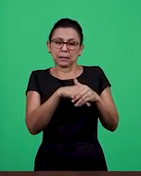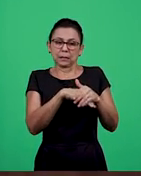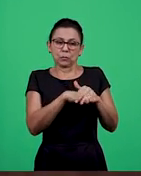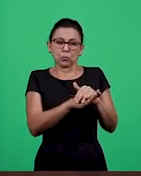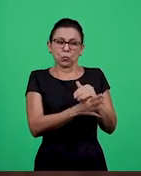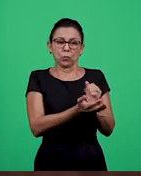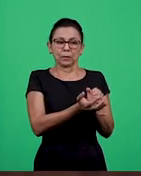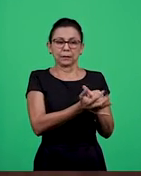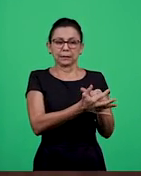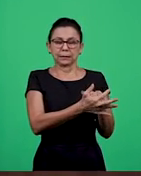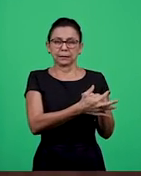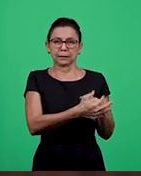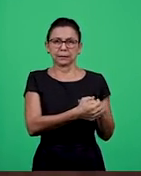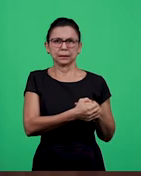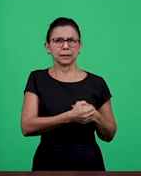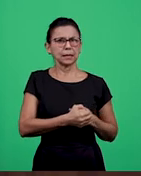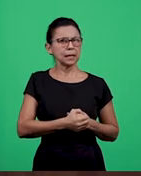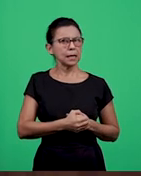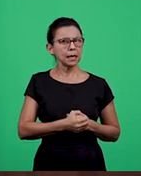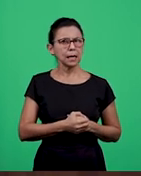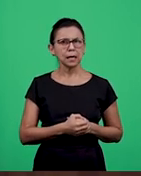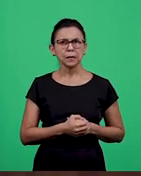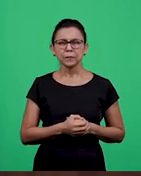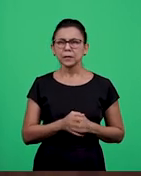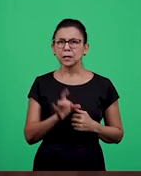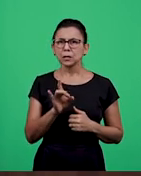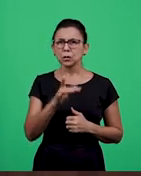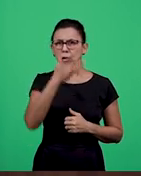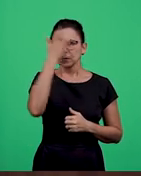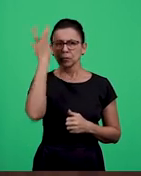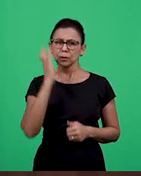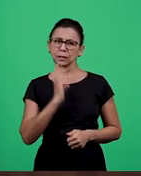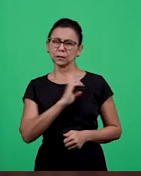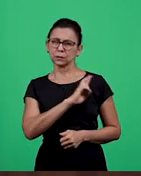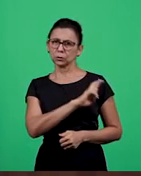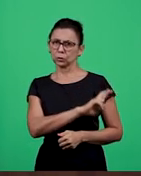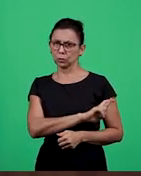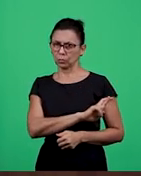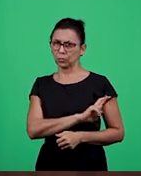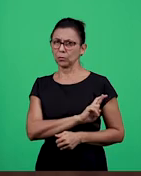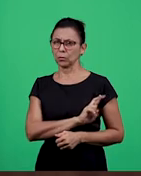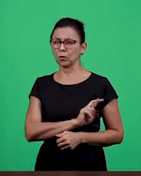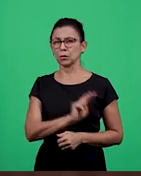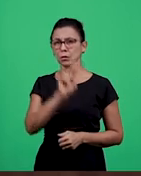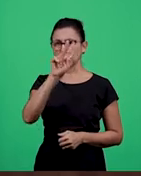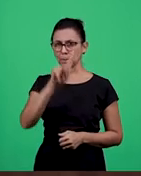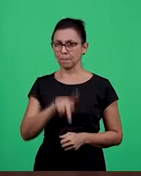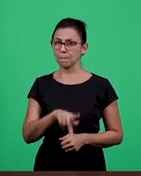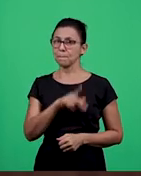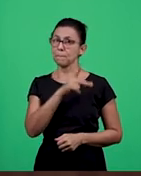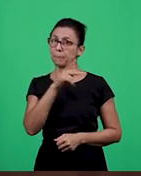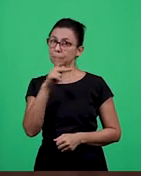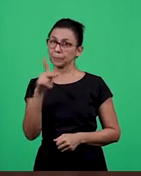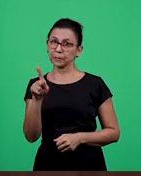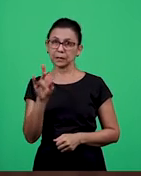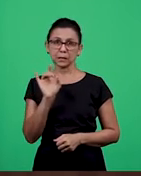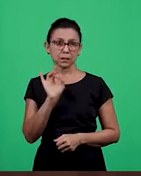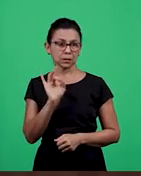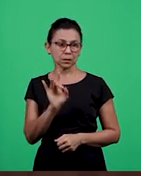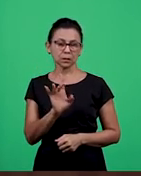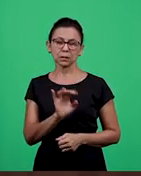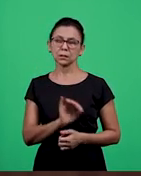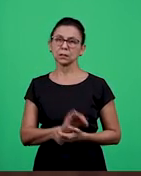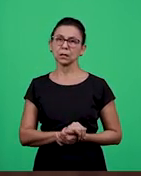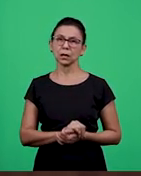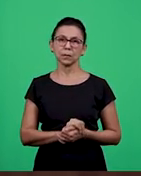era restrita aos religiosos. E os religiosos ali da